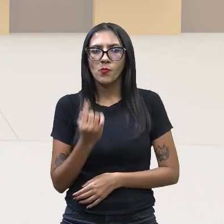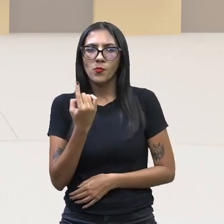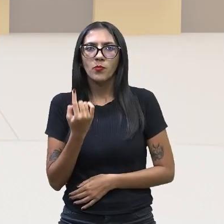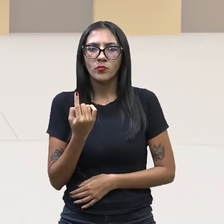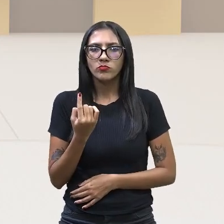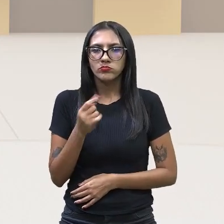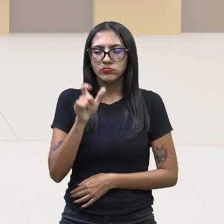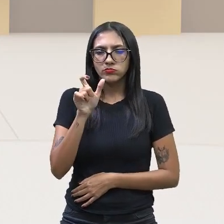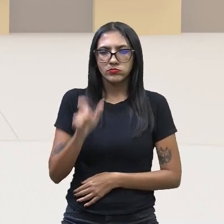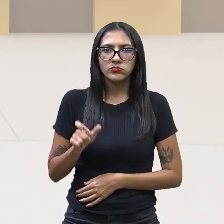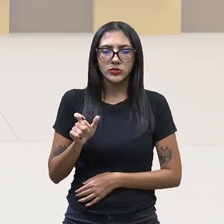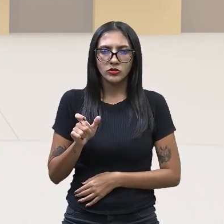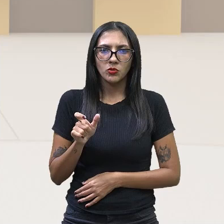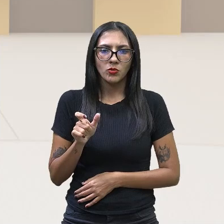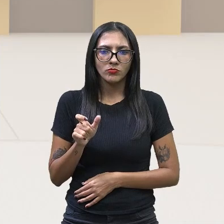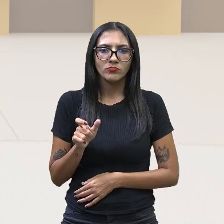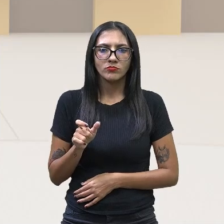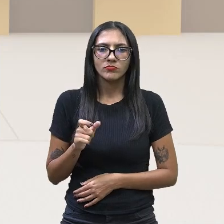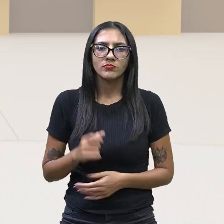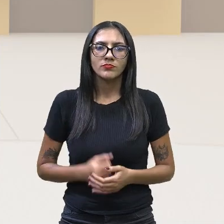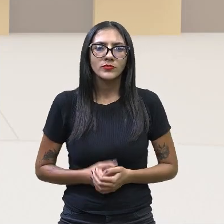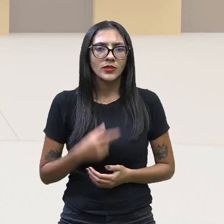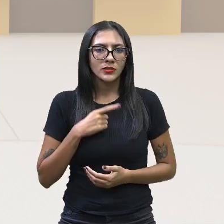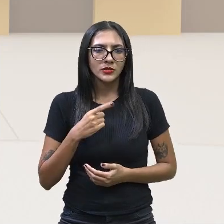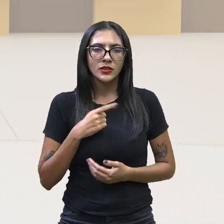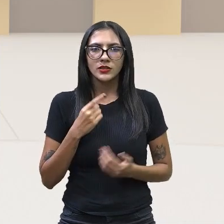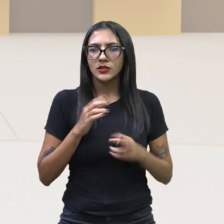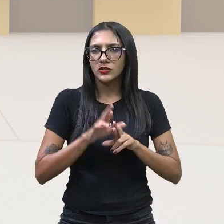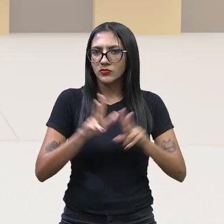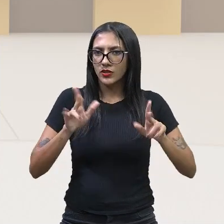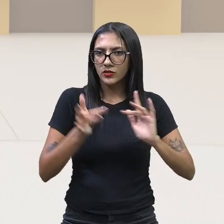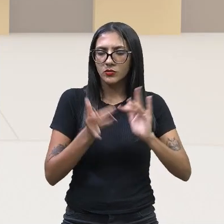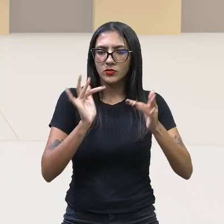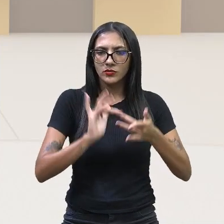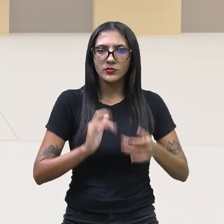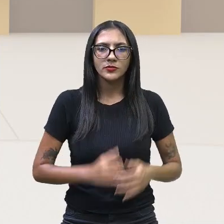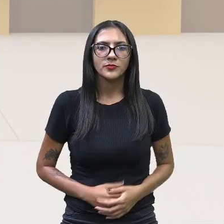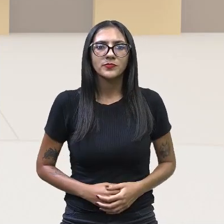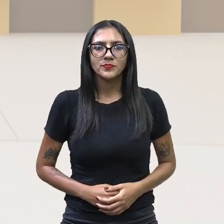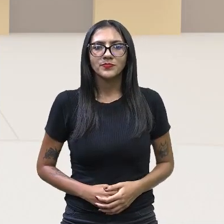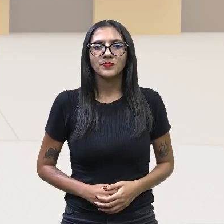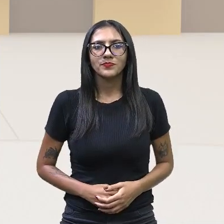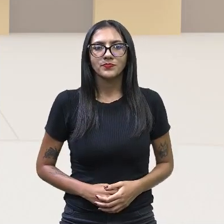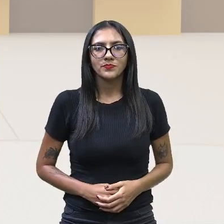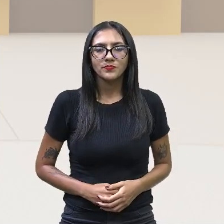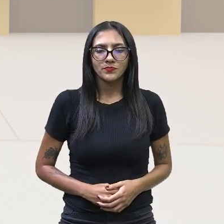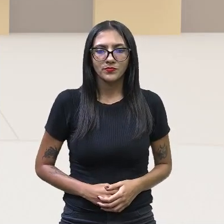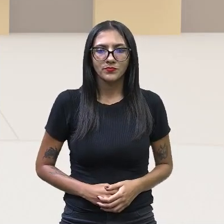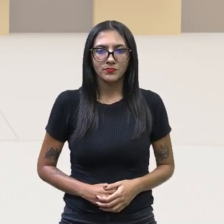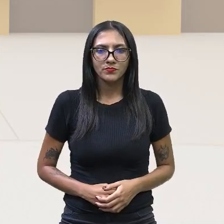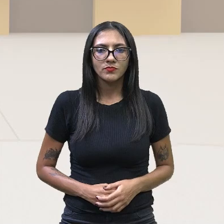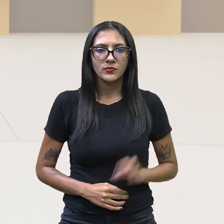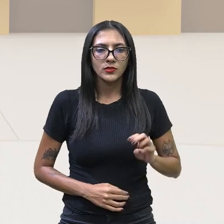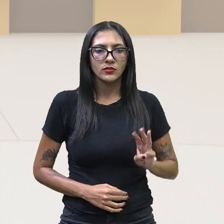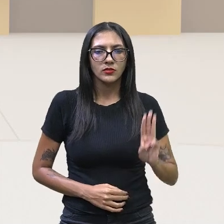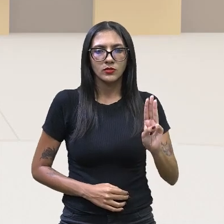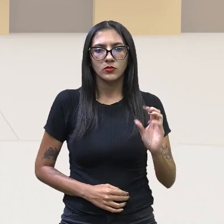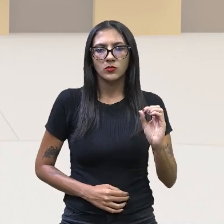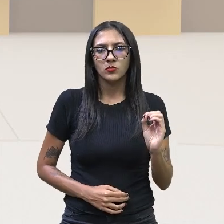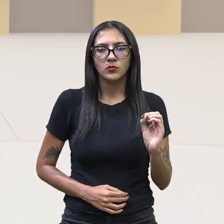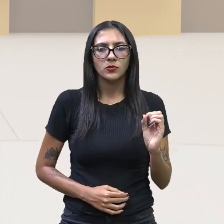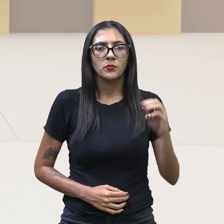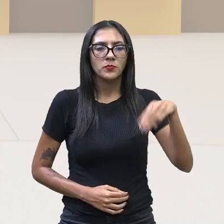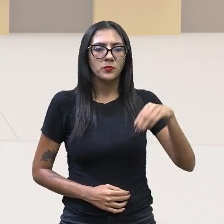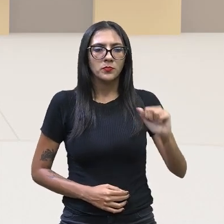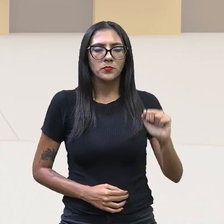falar povos, eu vou acrescentar o S, peoples, ok? Último exemplo, nós temos woman, mesmo caso